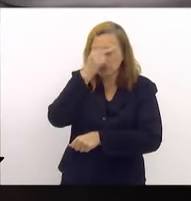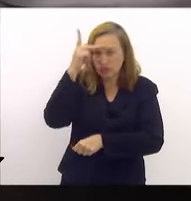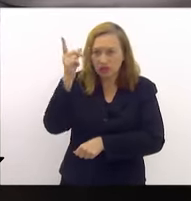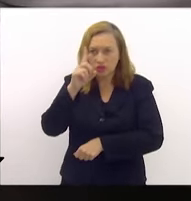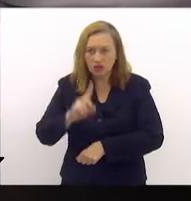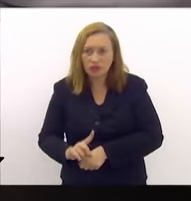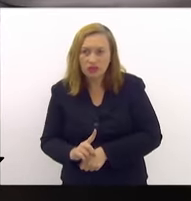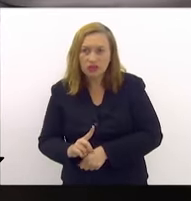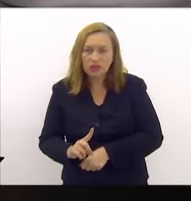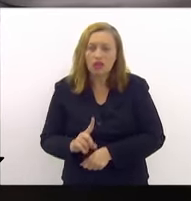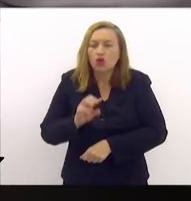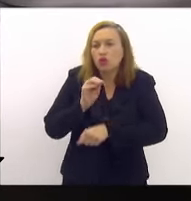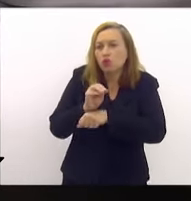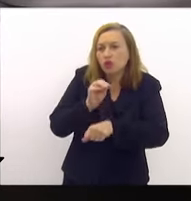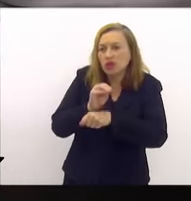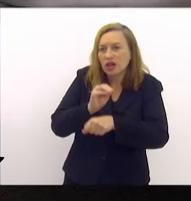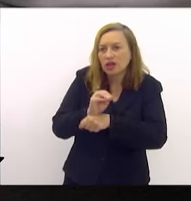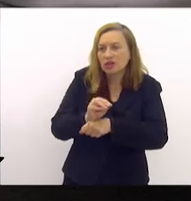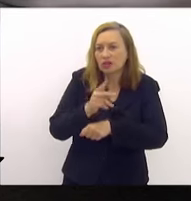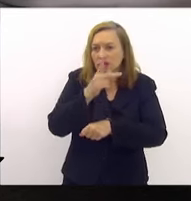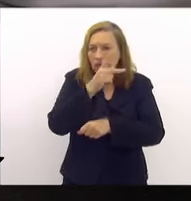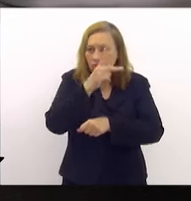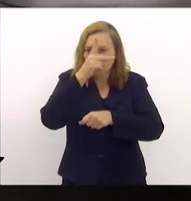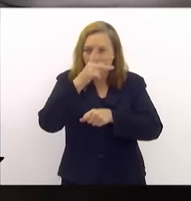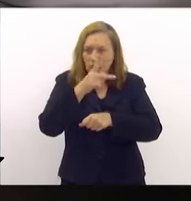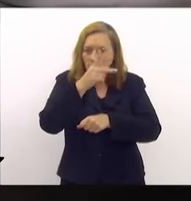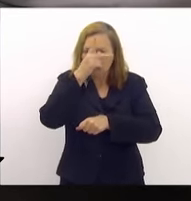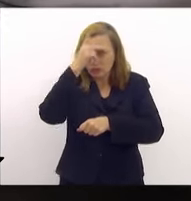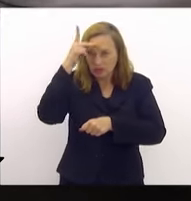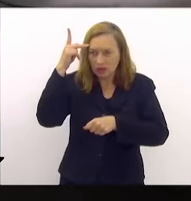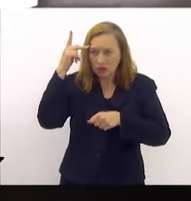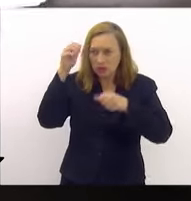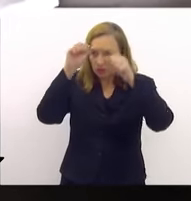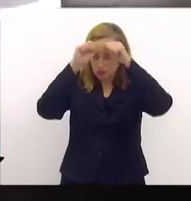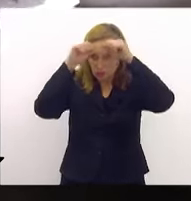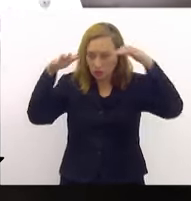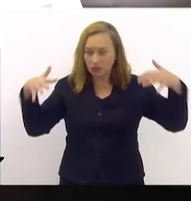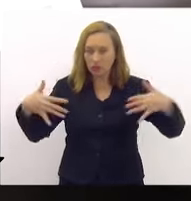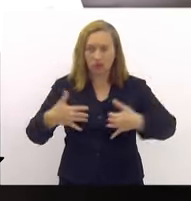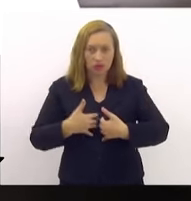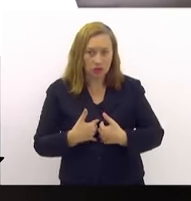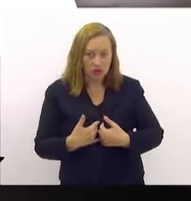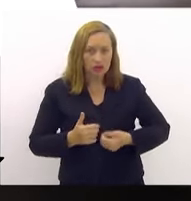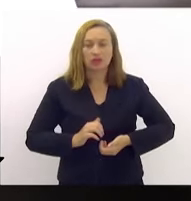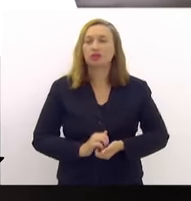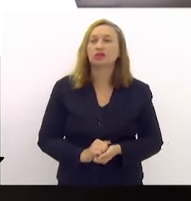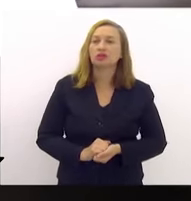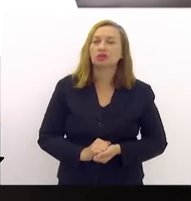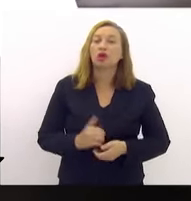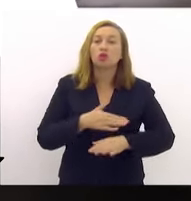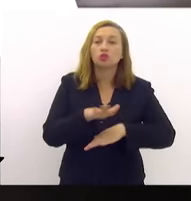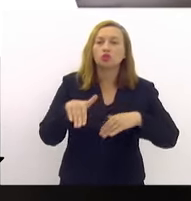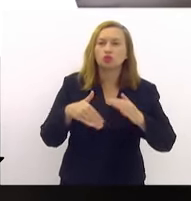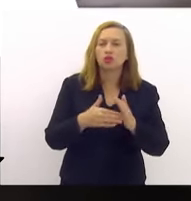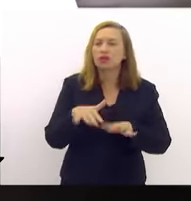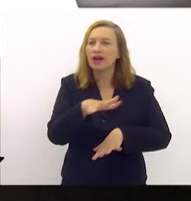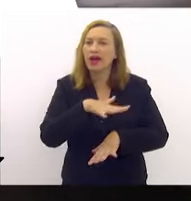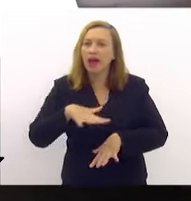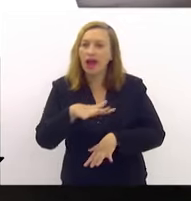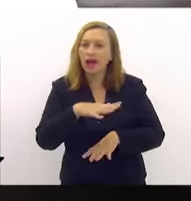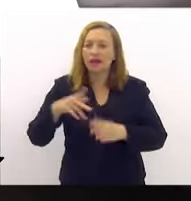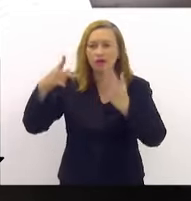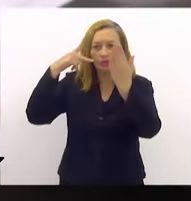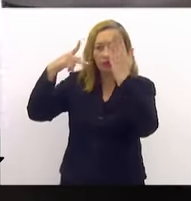e para o cuidado com pessoas com transtornos mentais graves. Por exemplo, em toda a rede de atenção psicossocial, você tem